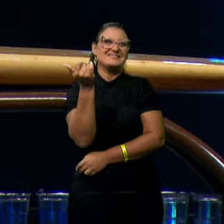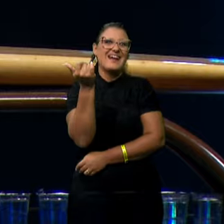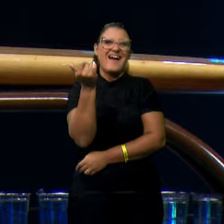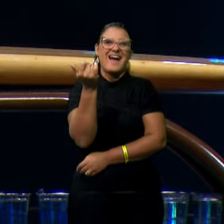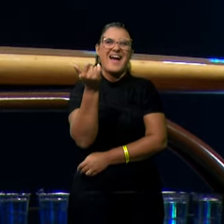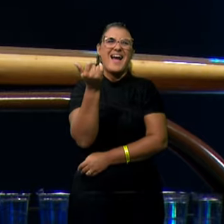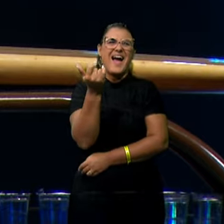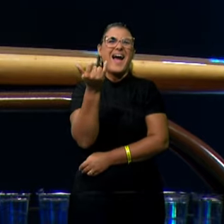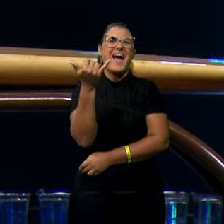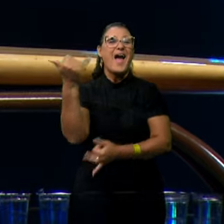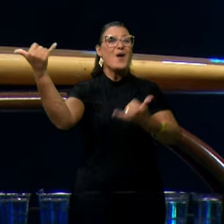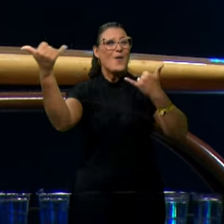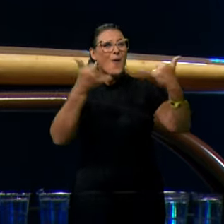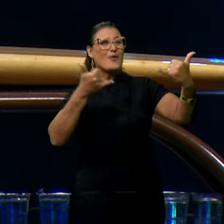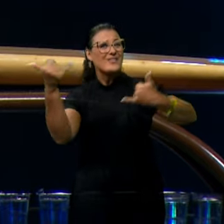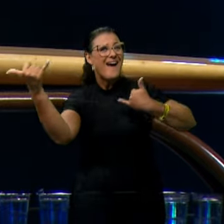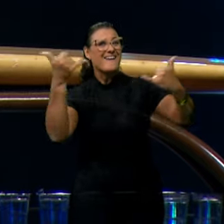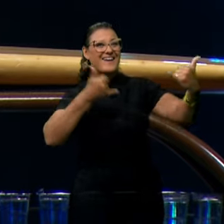Então tá bom rapidinho